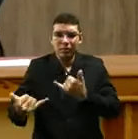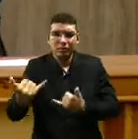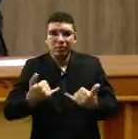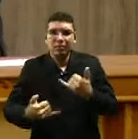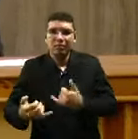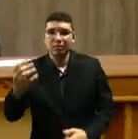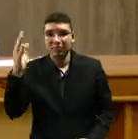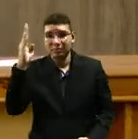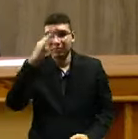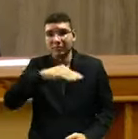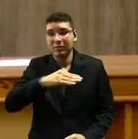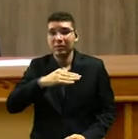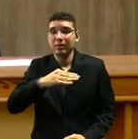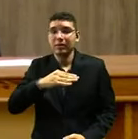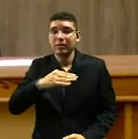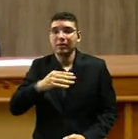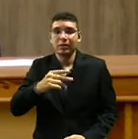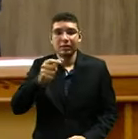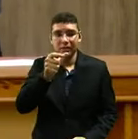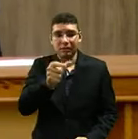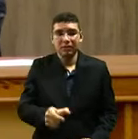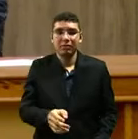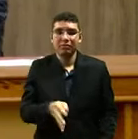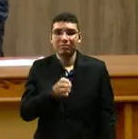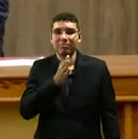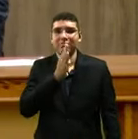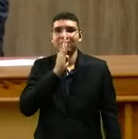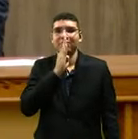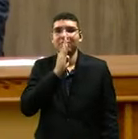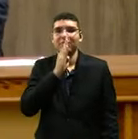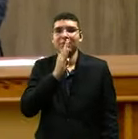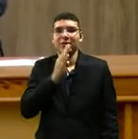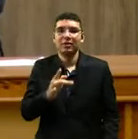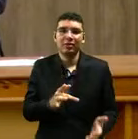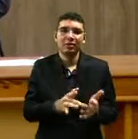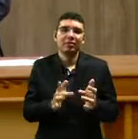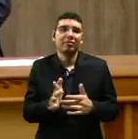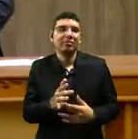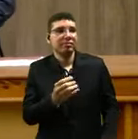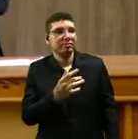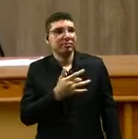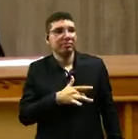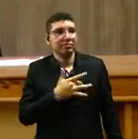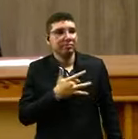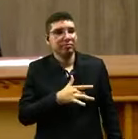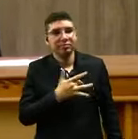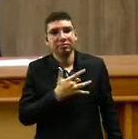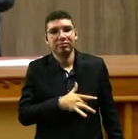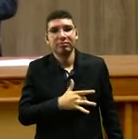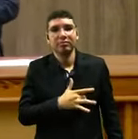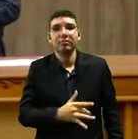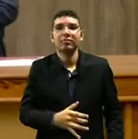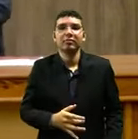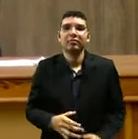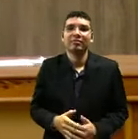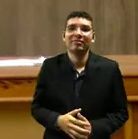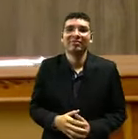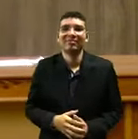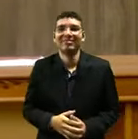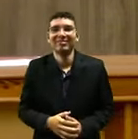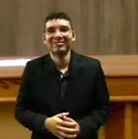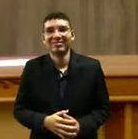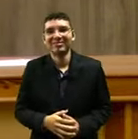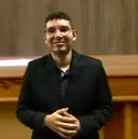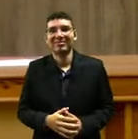pastor ela fica só Jesus Tem Misericórdia dizendo que tá orando em espírito não Ore não que essa tua oração não presta